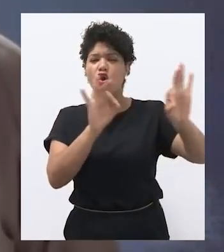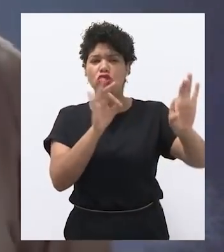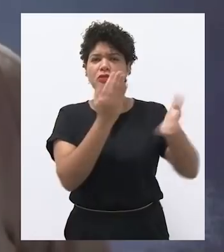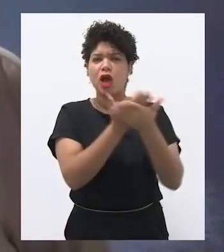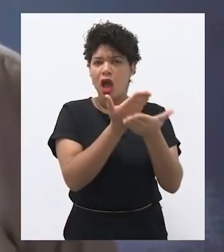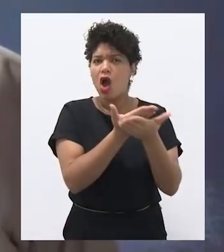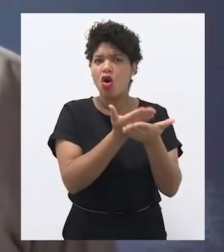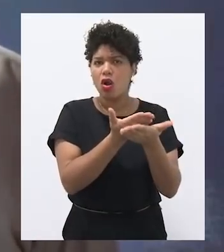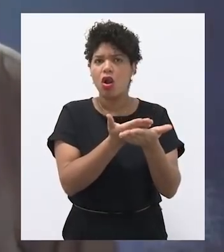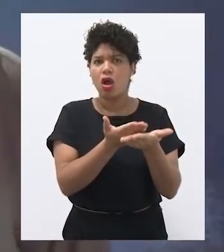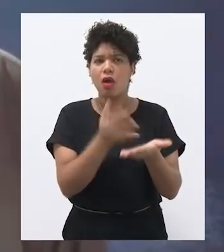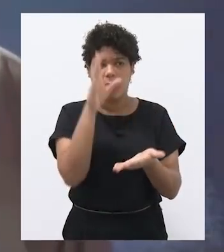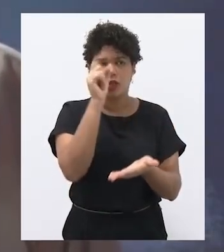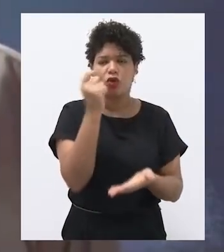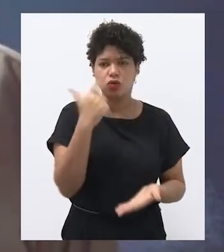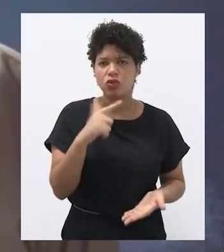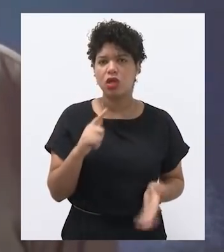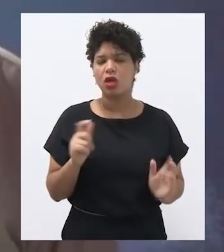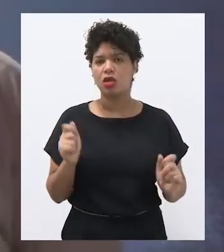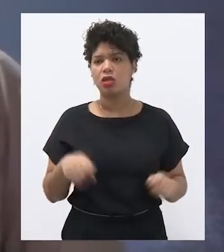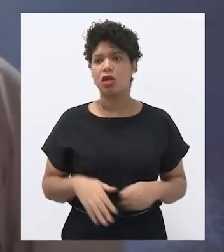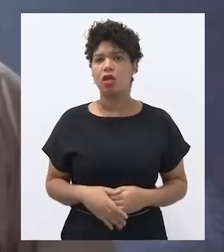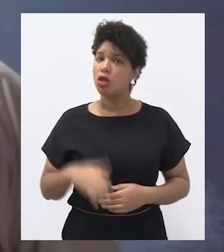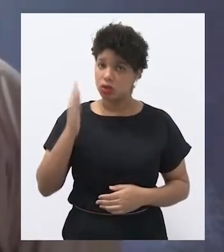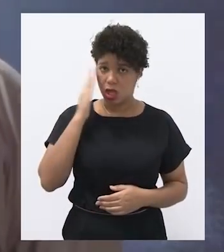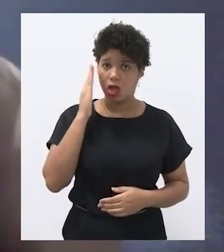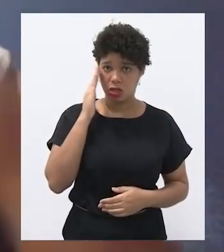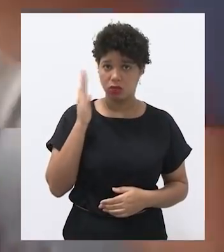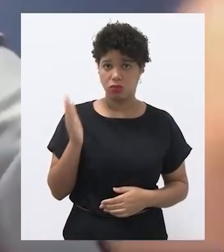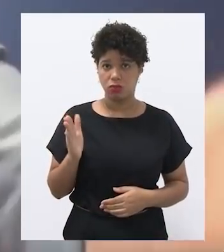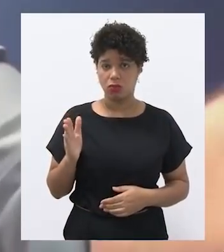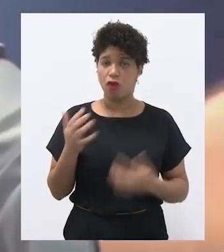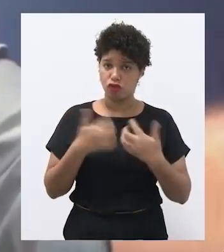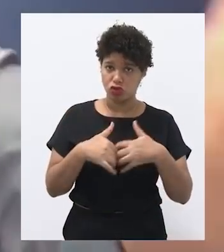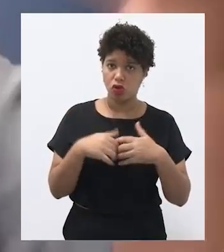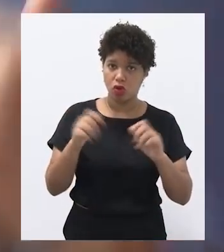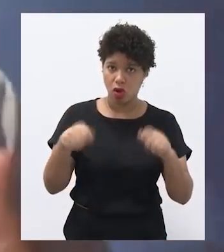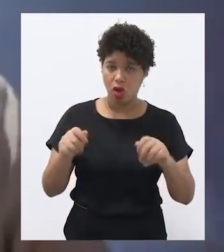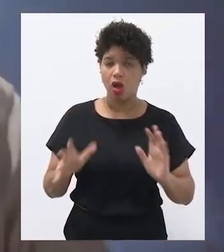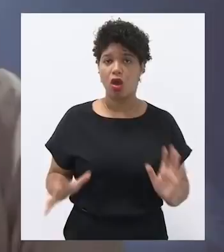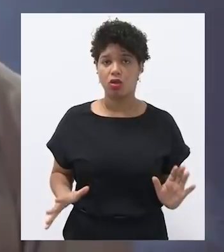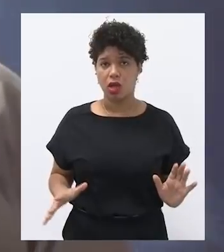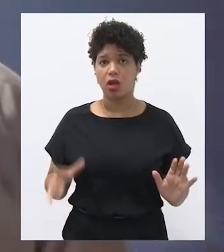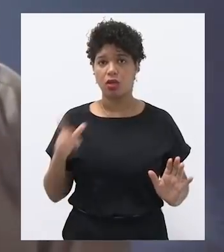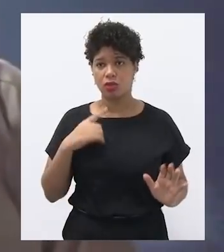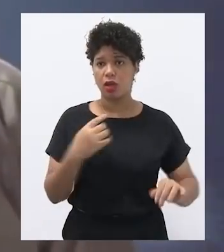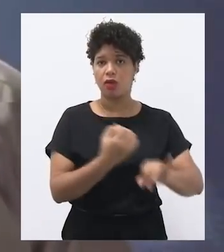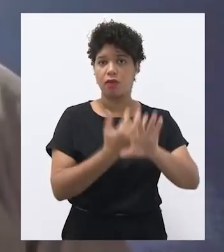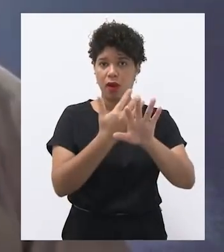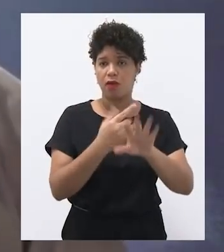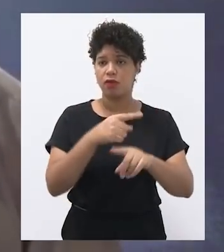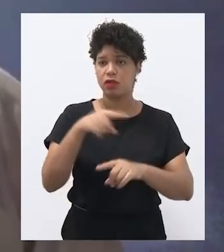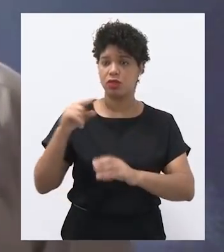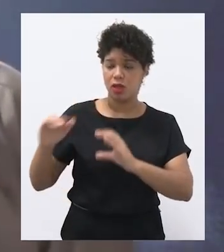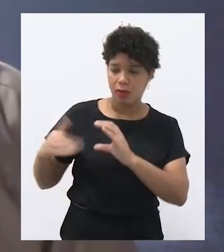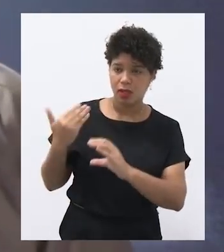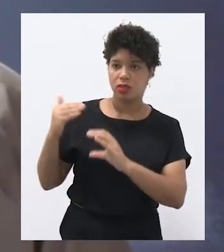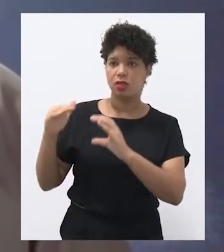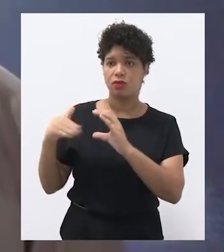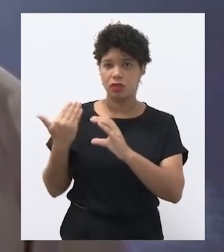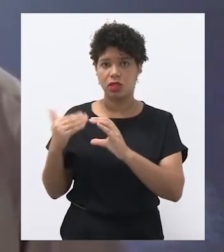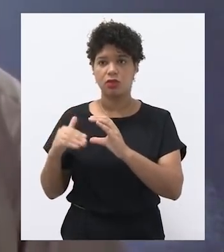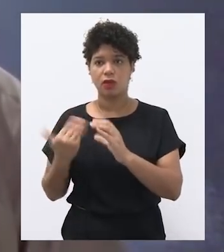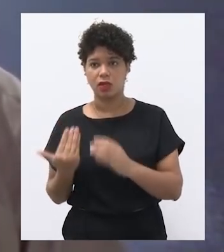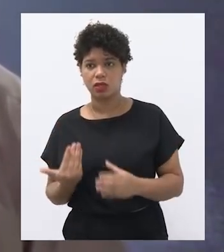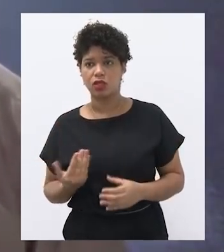funciona. Eu estou passando informações para vocês aqui, vocês do lado de daí, espero, estão mandando mensagens para a Ana e para o Marcos também,